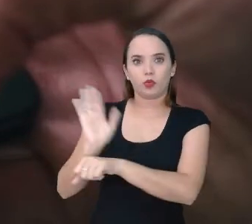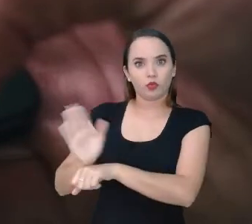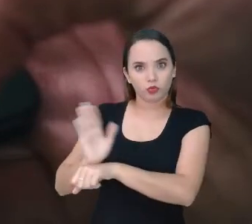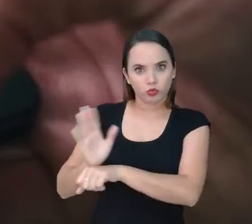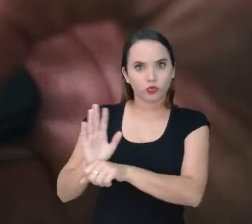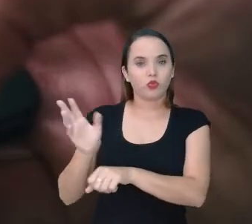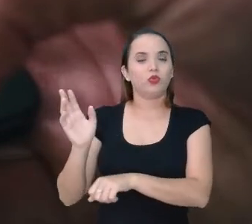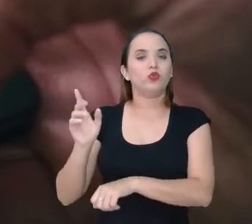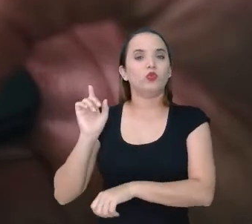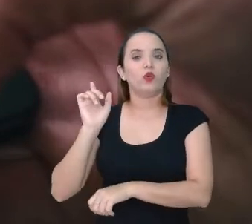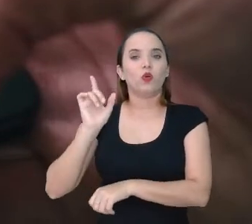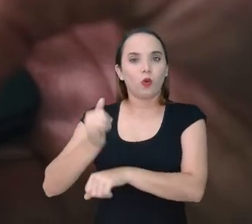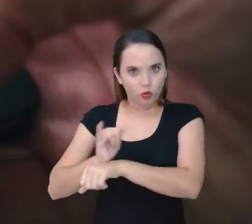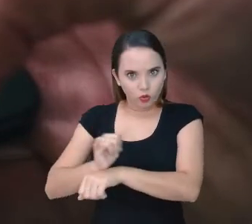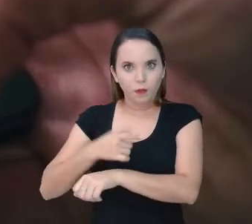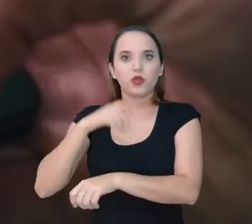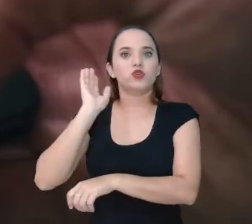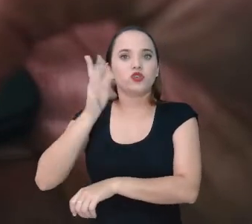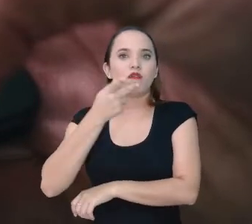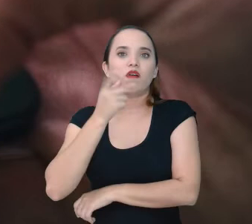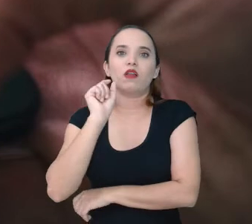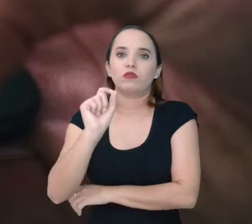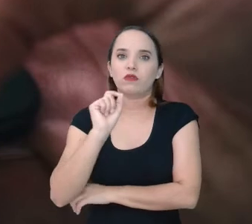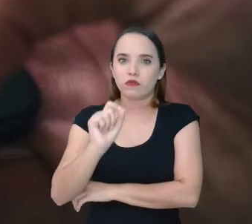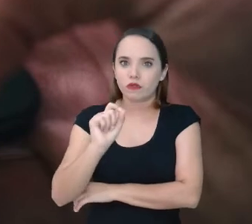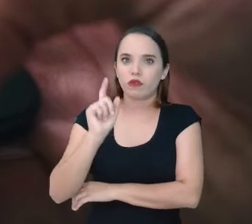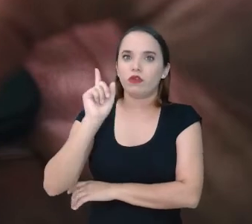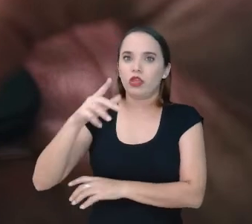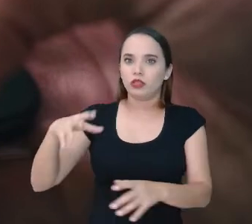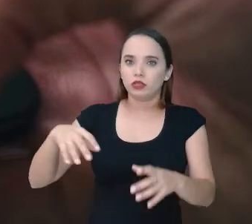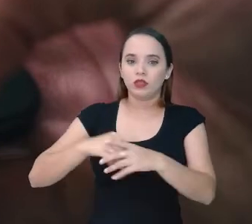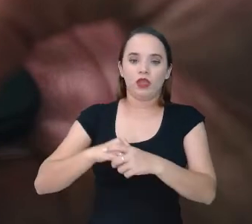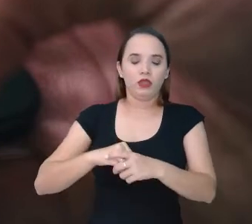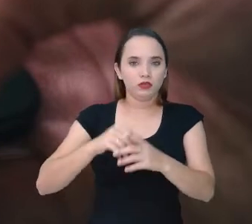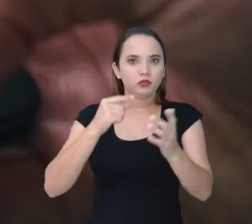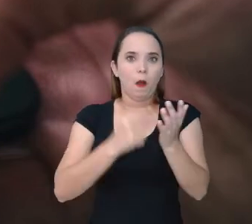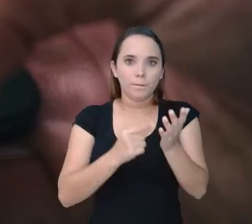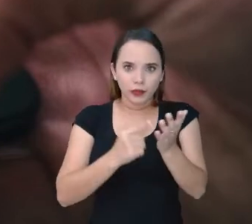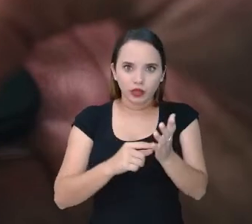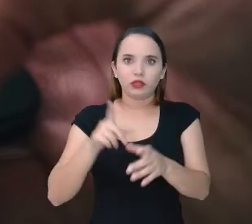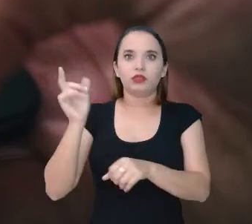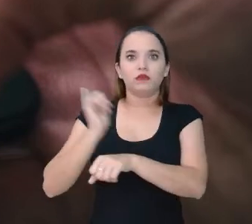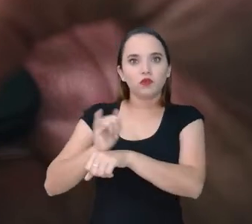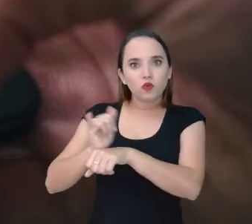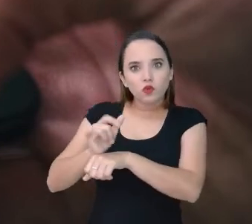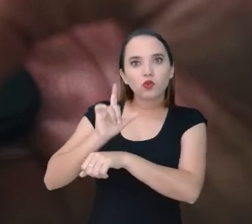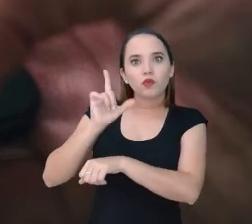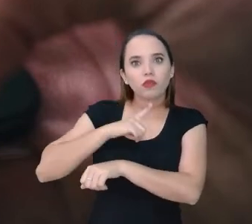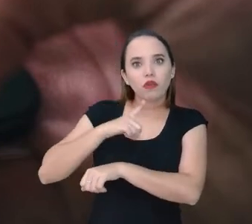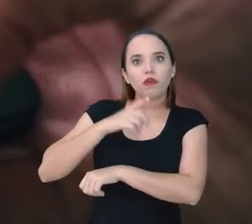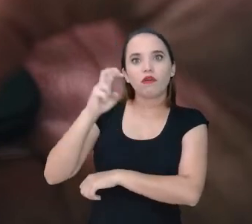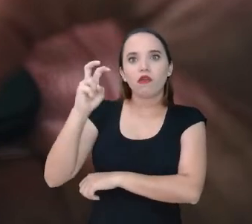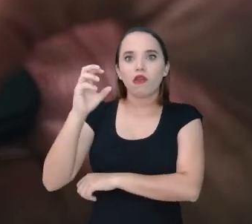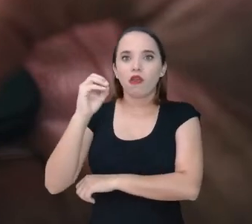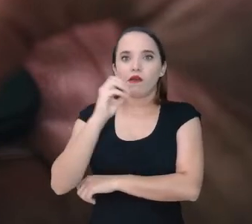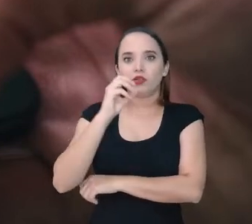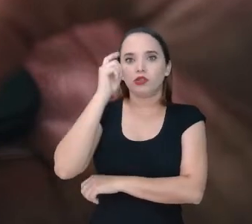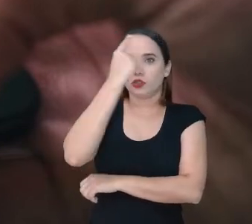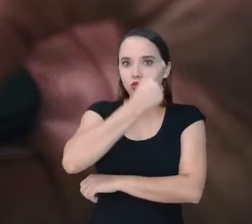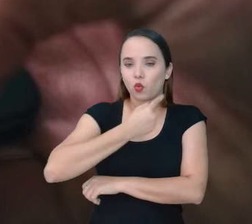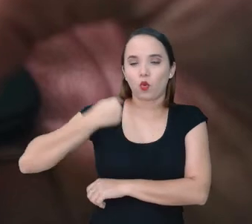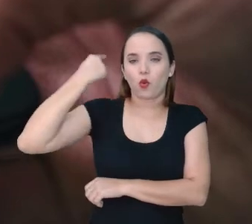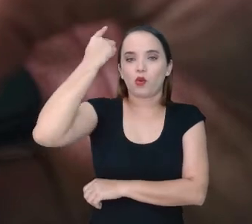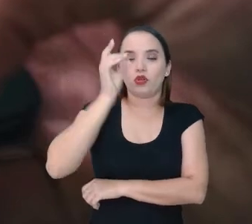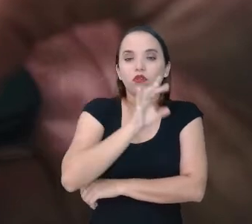afirmei que lá nessa plataforma do YouTube, 500 horas de vídeos são postados a cada minuto. E